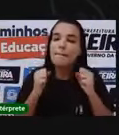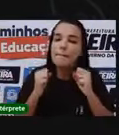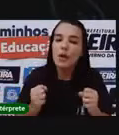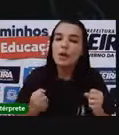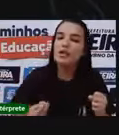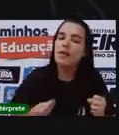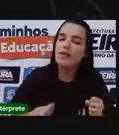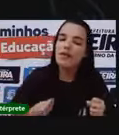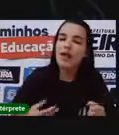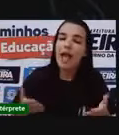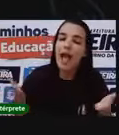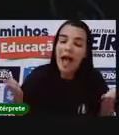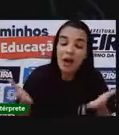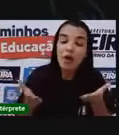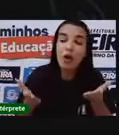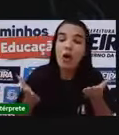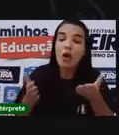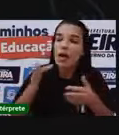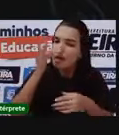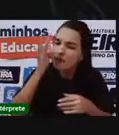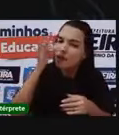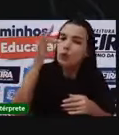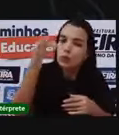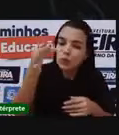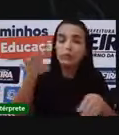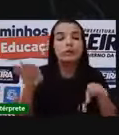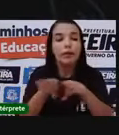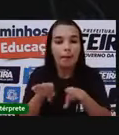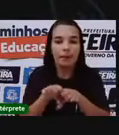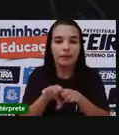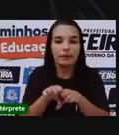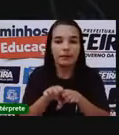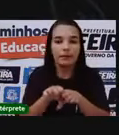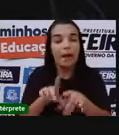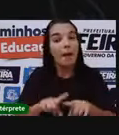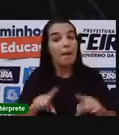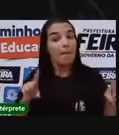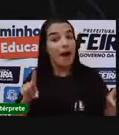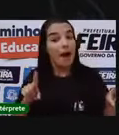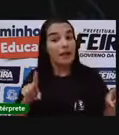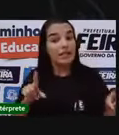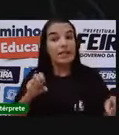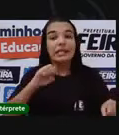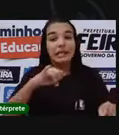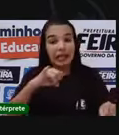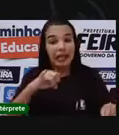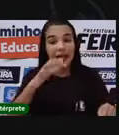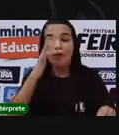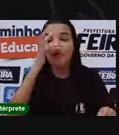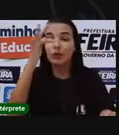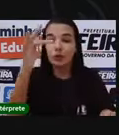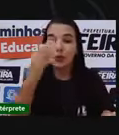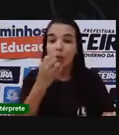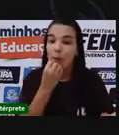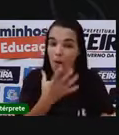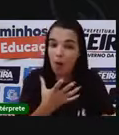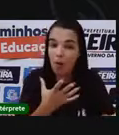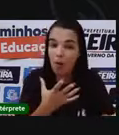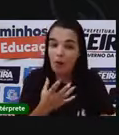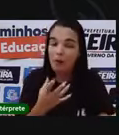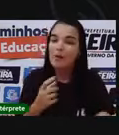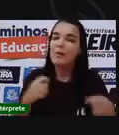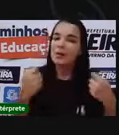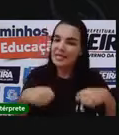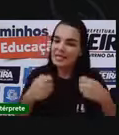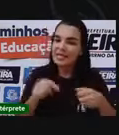Mas futuramente também. Mas a gente só pode ter um futuro bom se a gente faz um tempo bom agora, se a gente